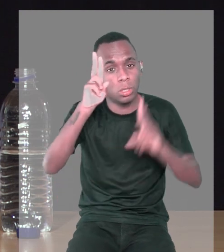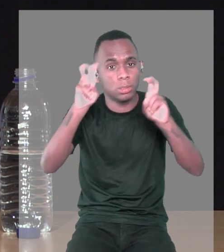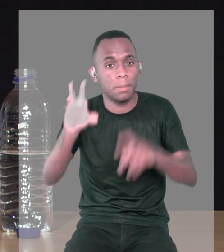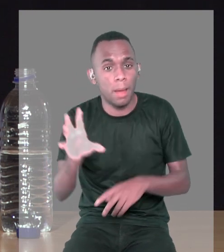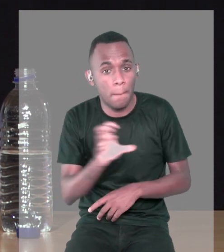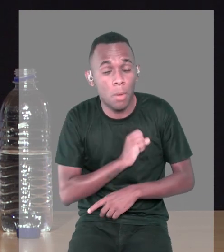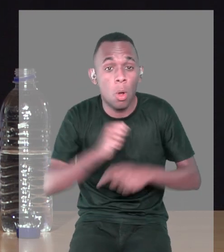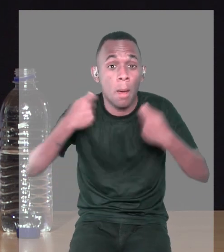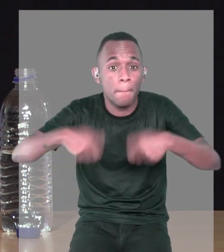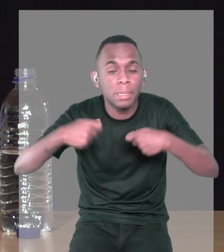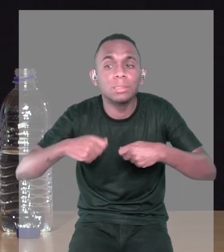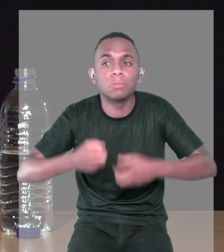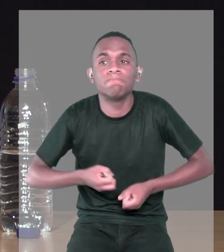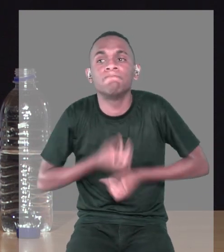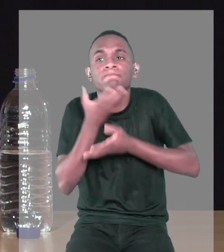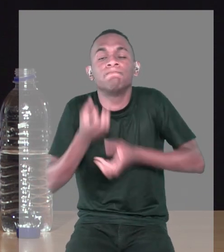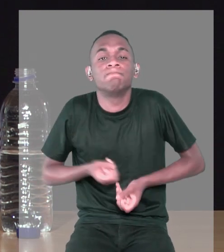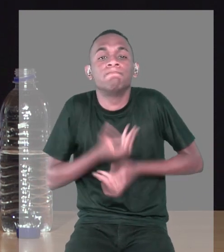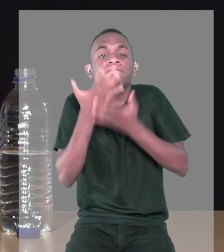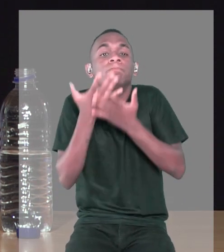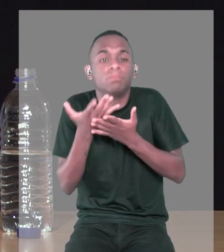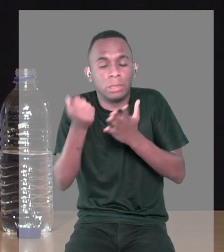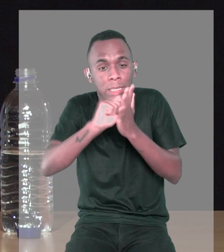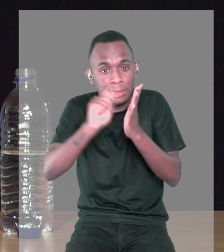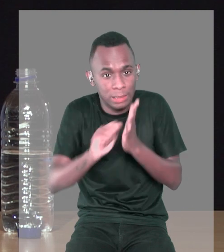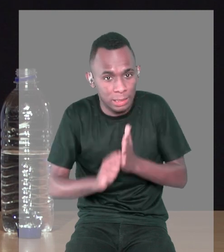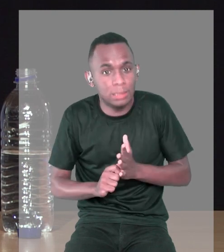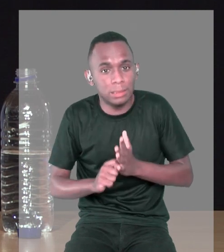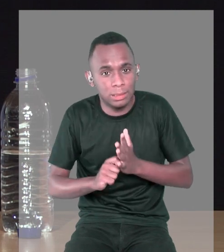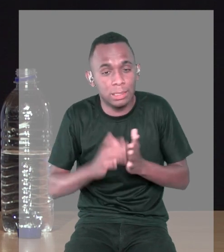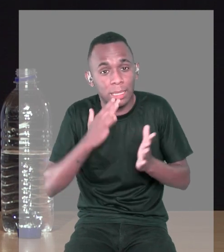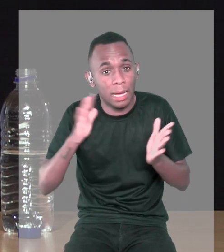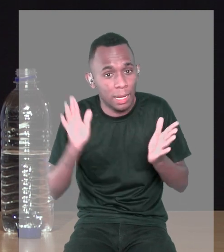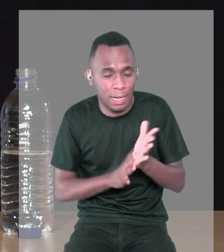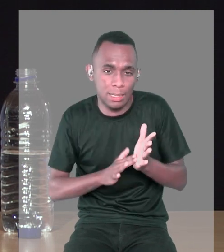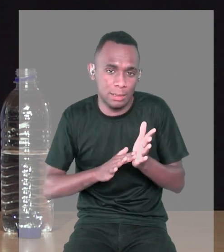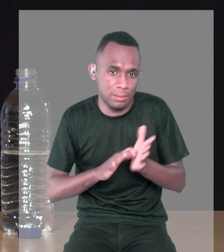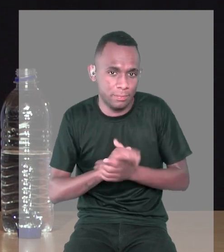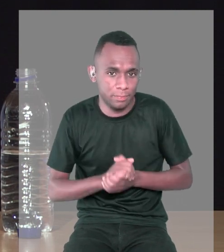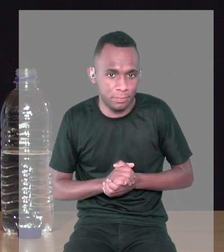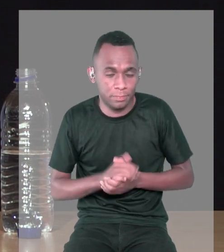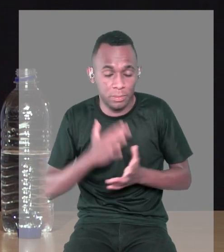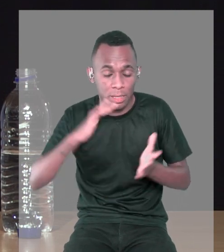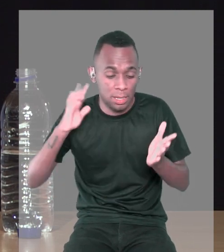a história de um amor. Ele precisou de palavras, da escrita, da